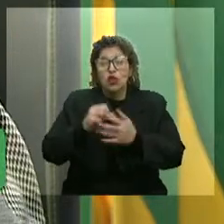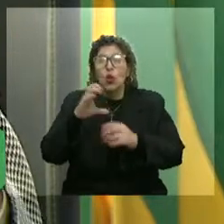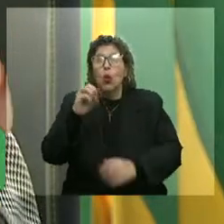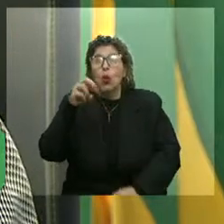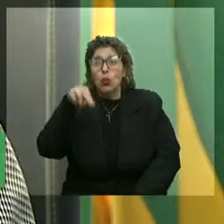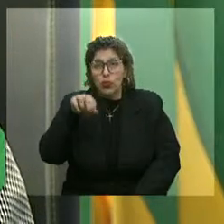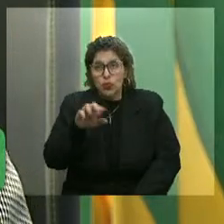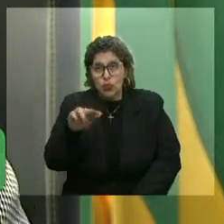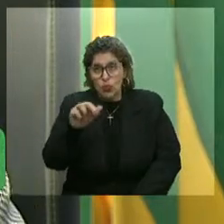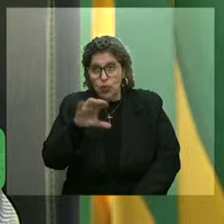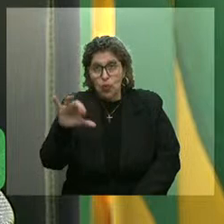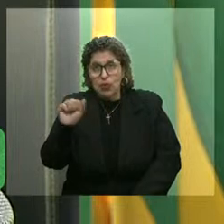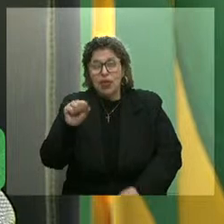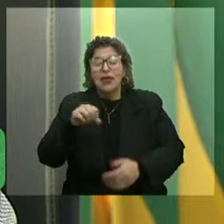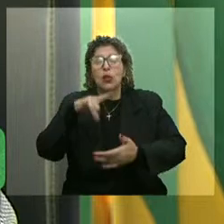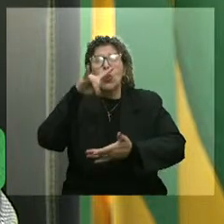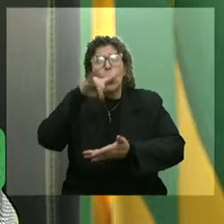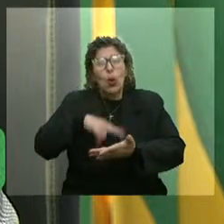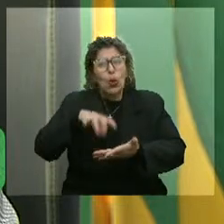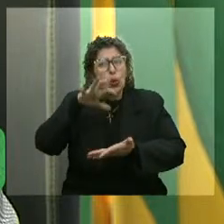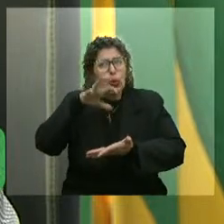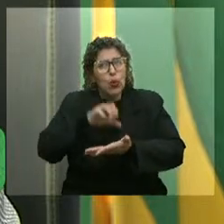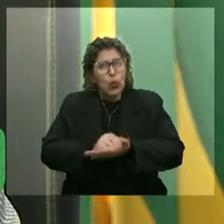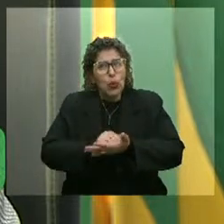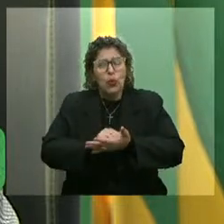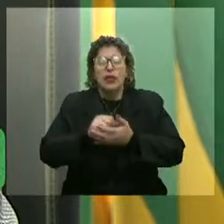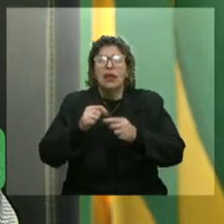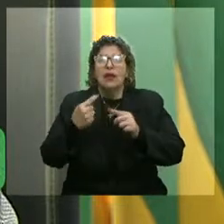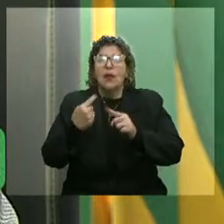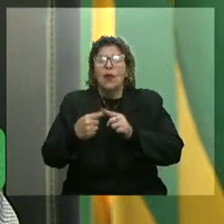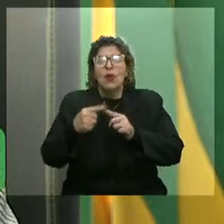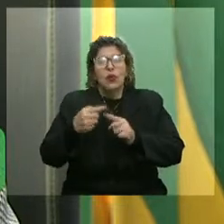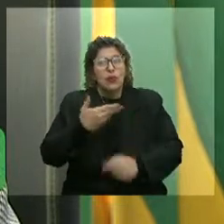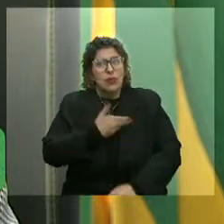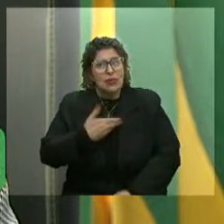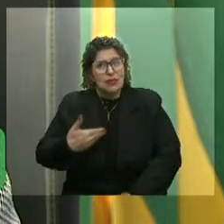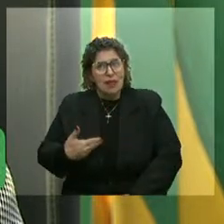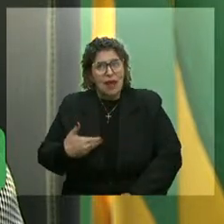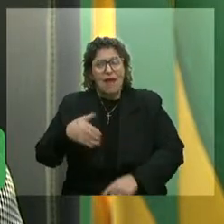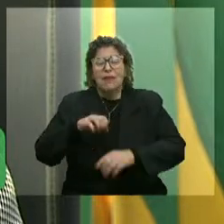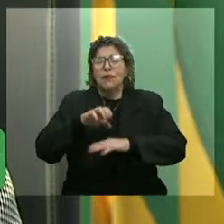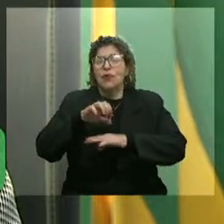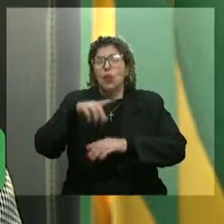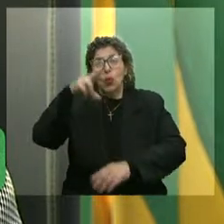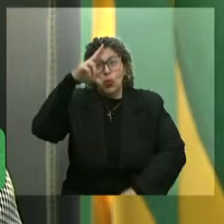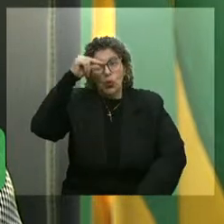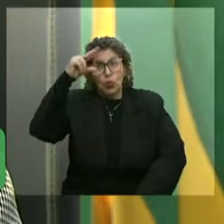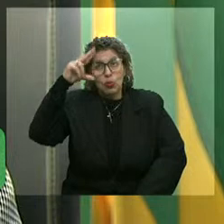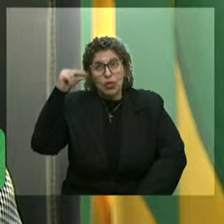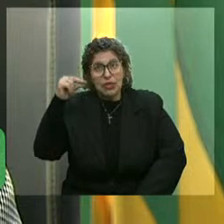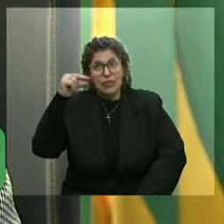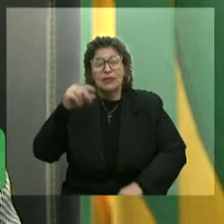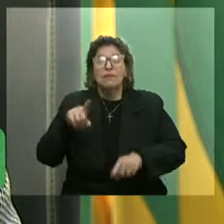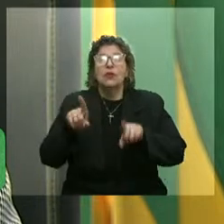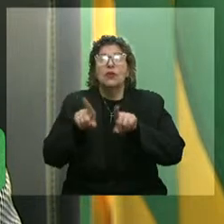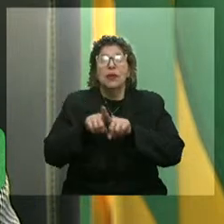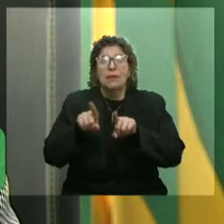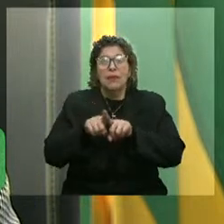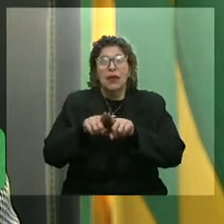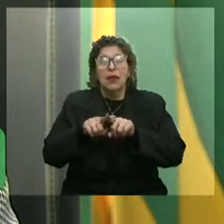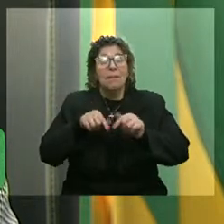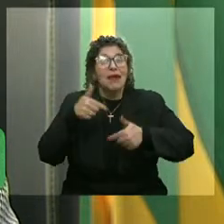tudo que é contratualizado, seja por parte do Estado ou do próprio município, que tem muitos municípios em plena,